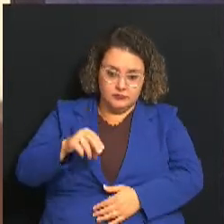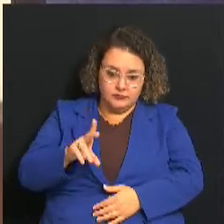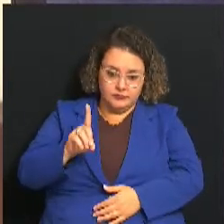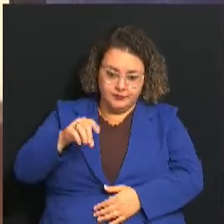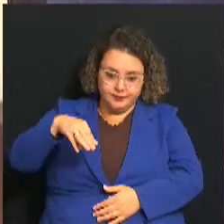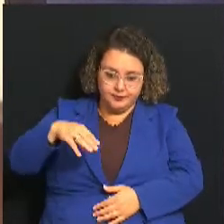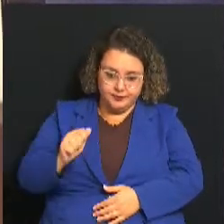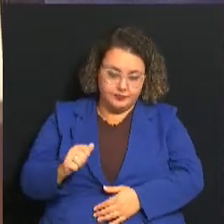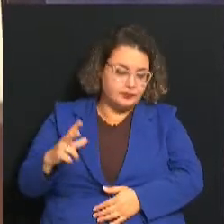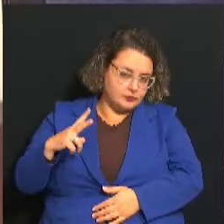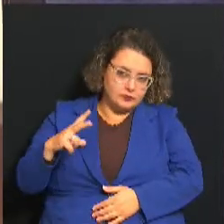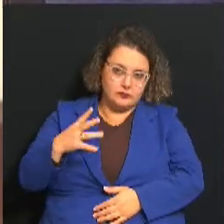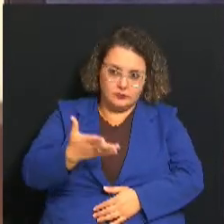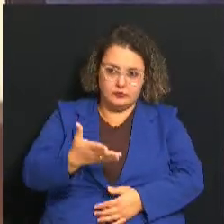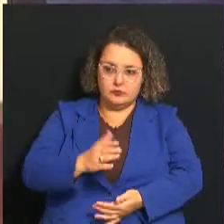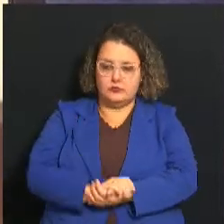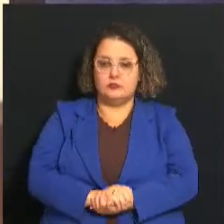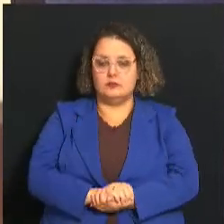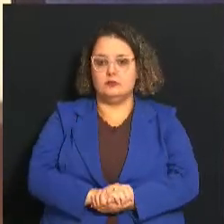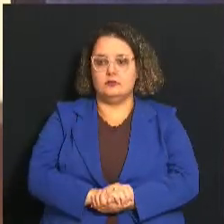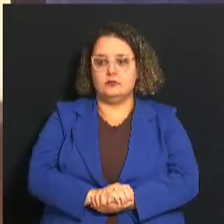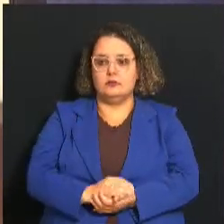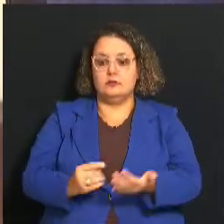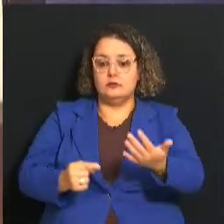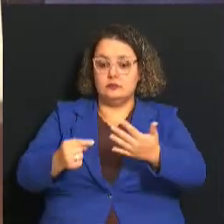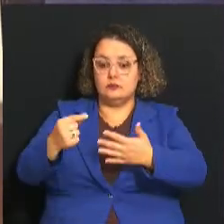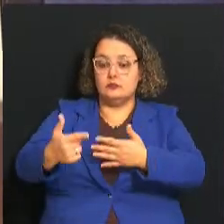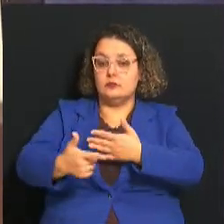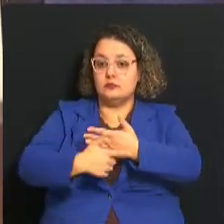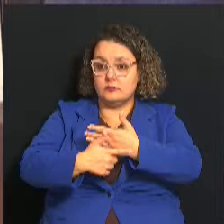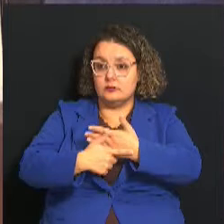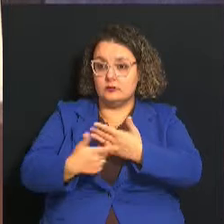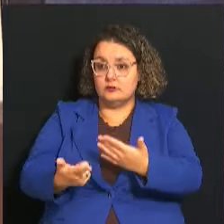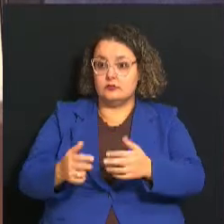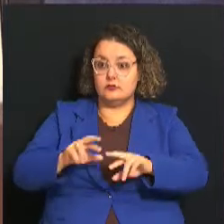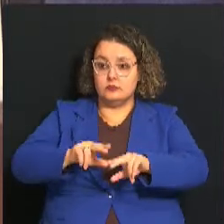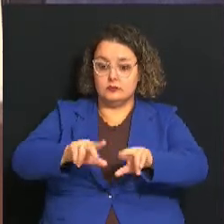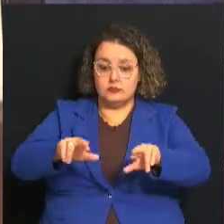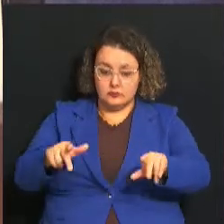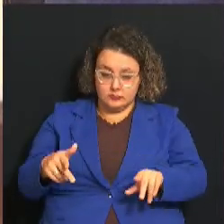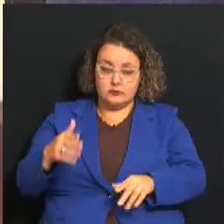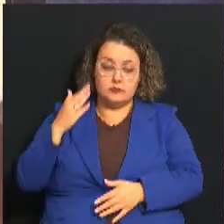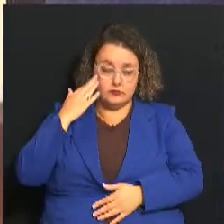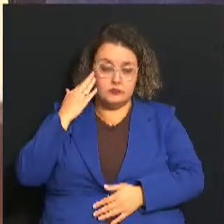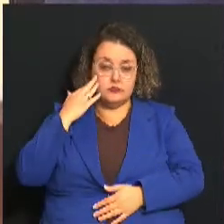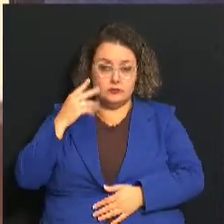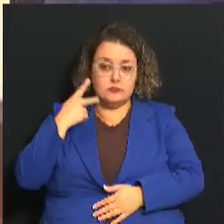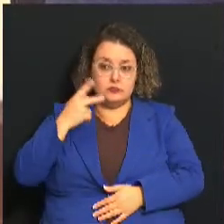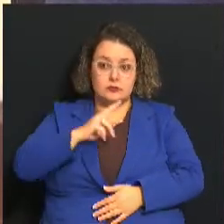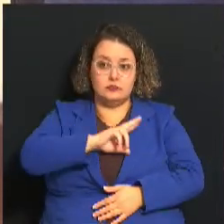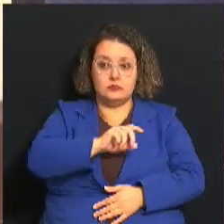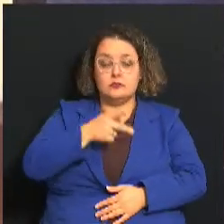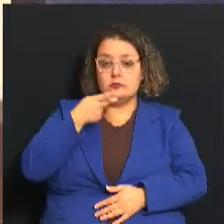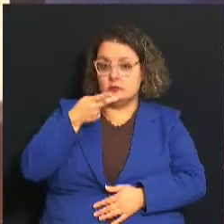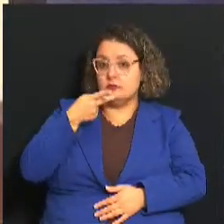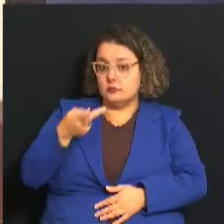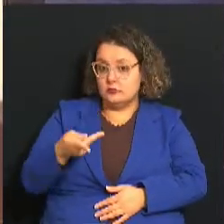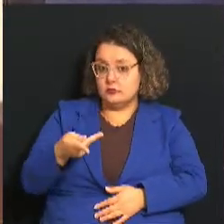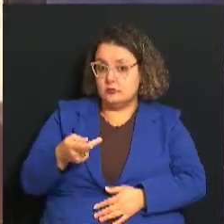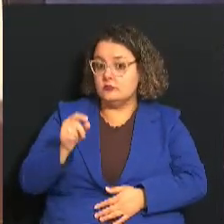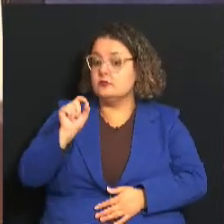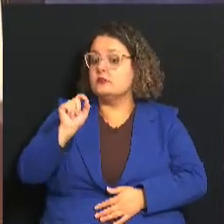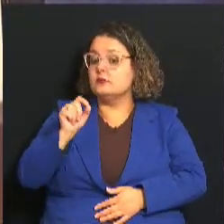Então, cada um tem o seu papel. E o diferencial, no meu modo de entender, também o vereador Rossini comentou, é